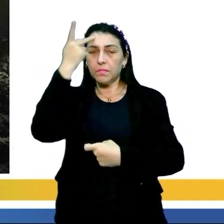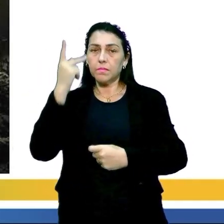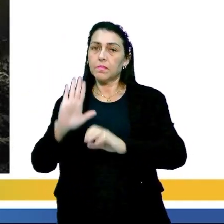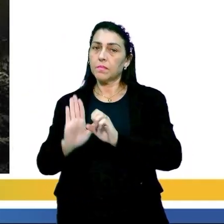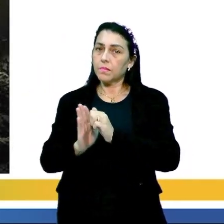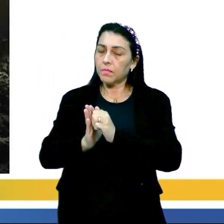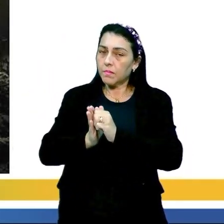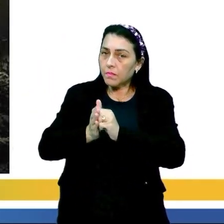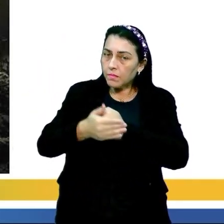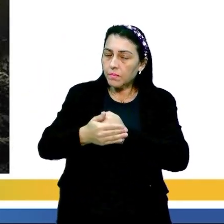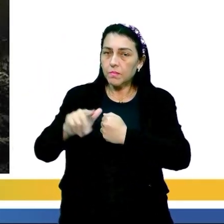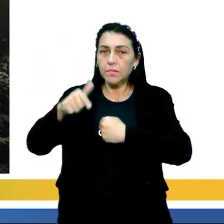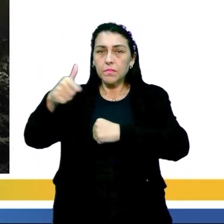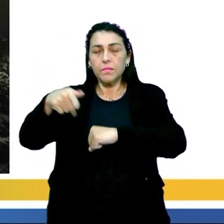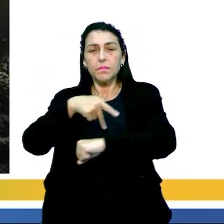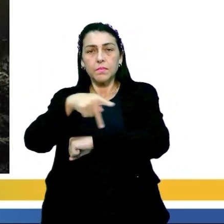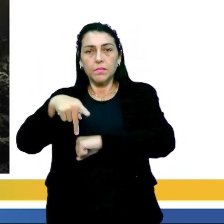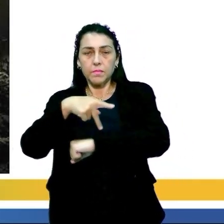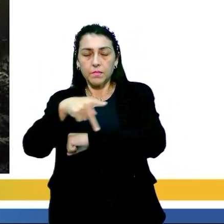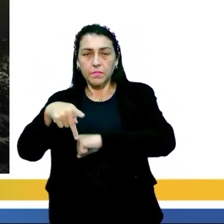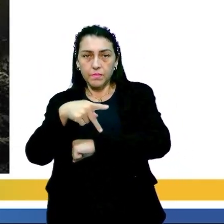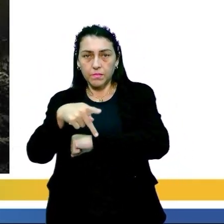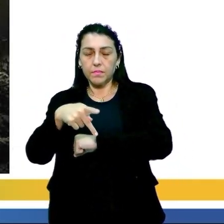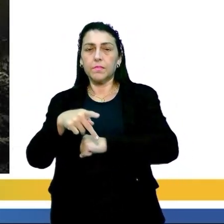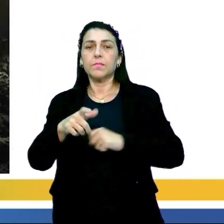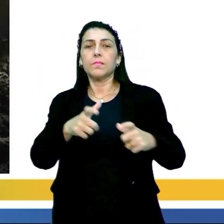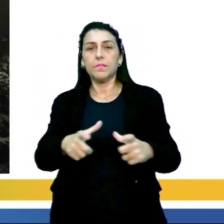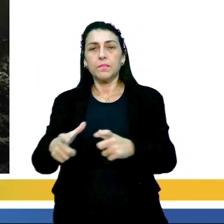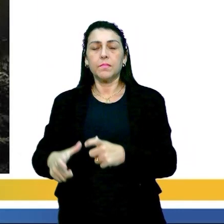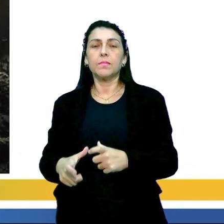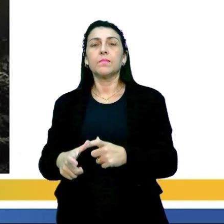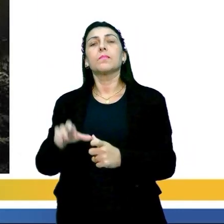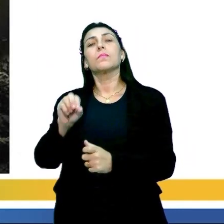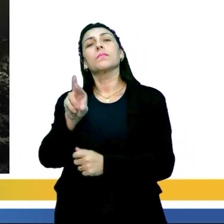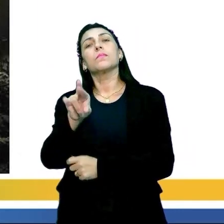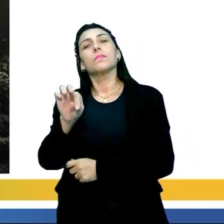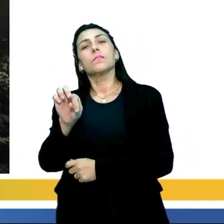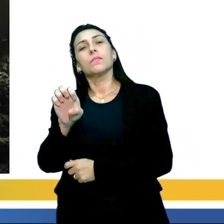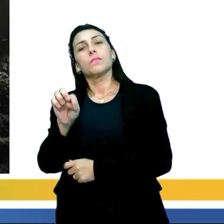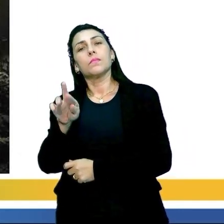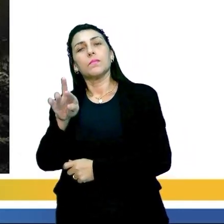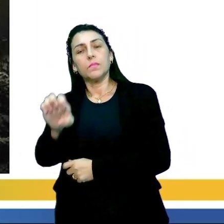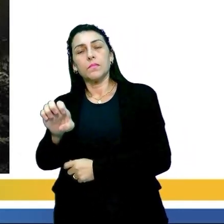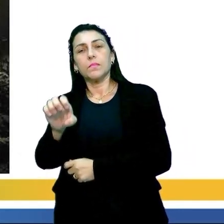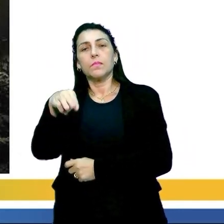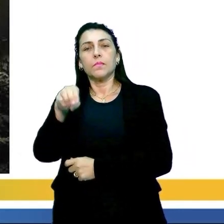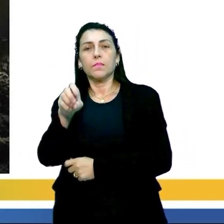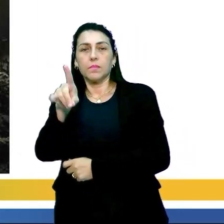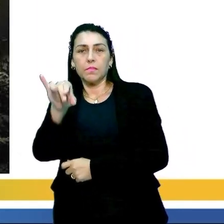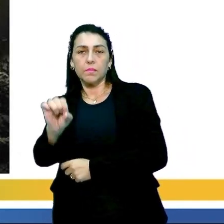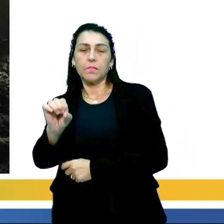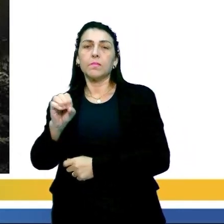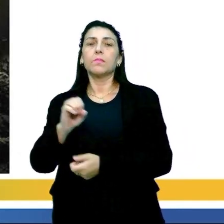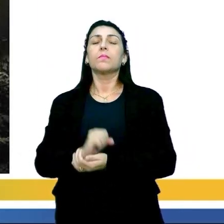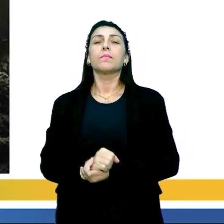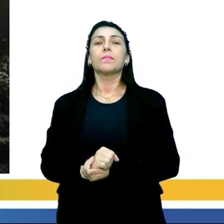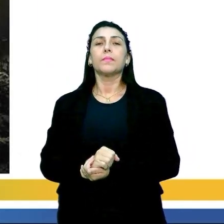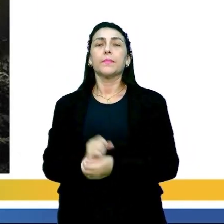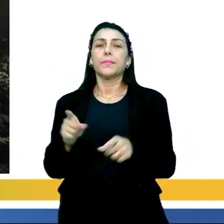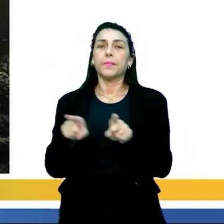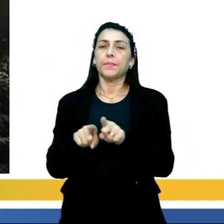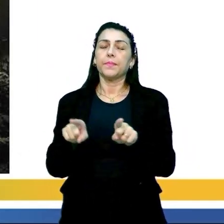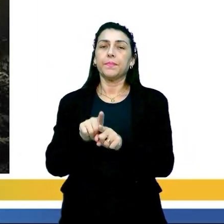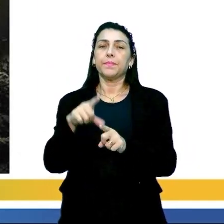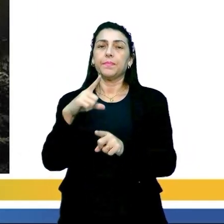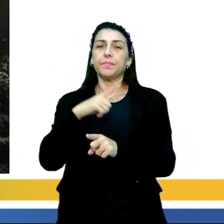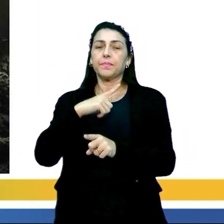se refugiem em outros países, né? Ali nas áreas do Oriente Médio. E aí, logo ao lado,